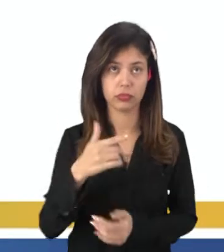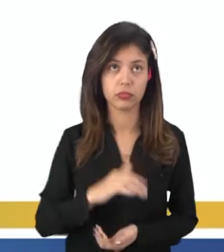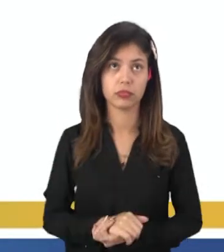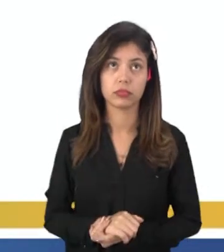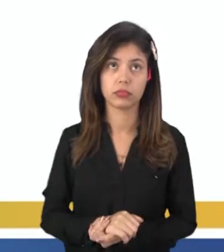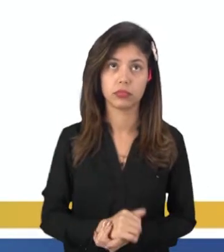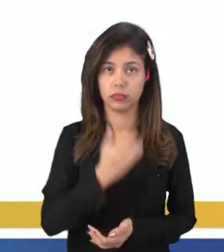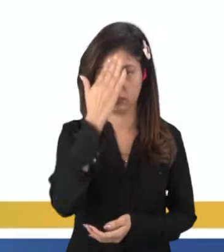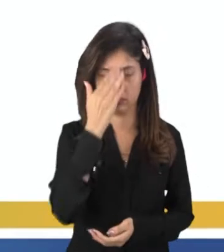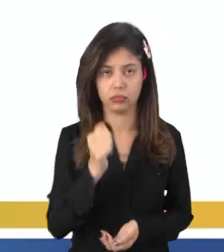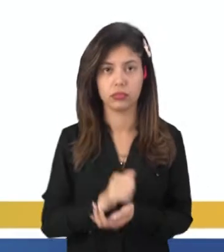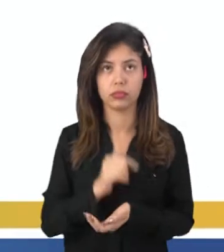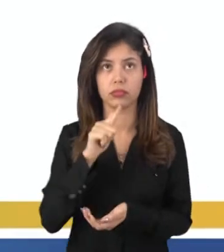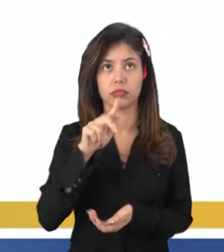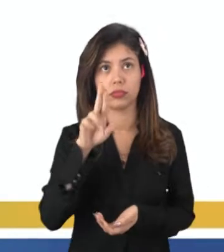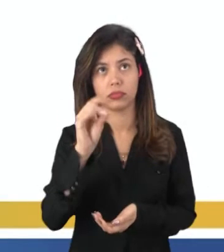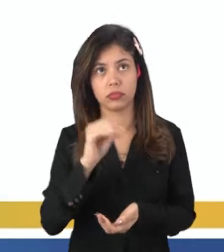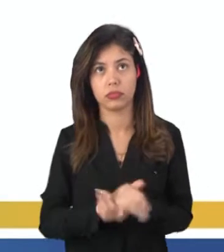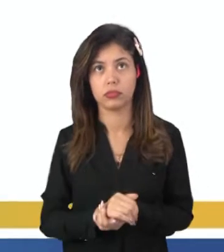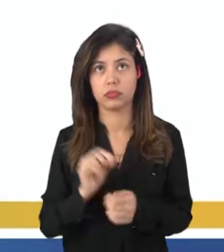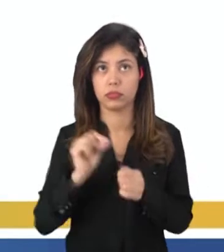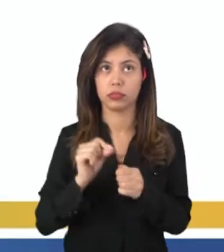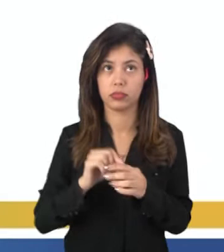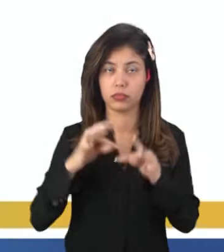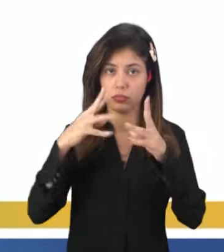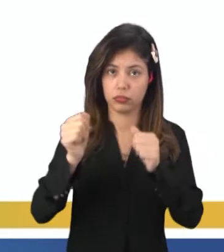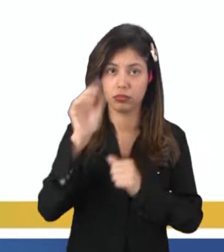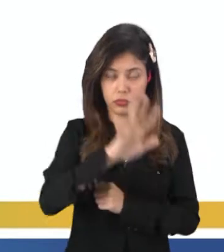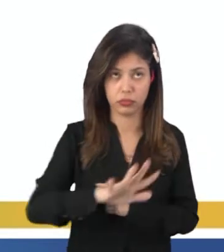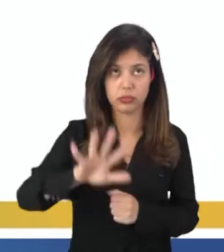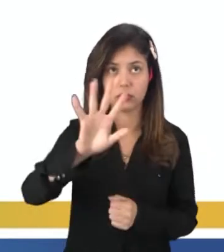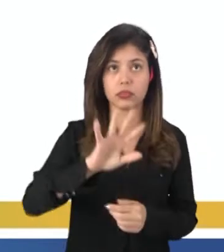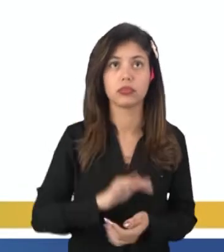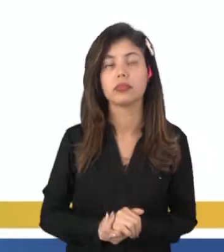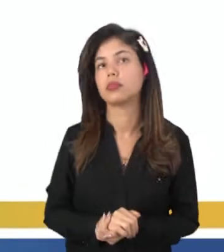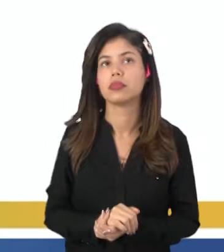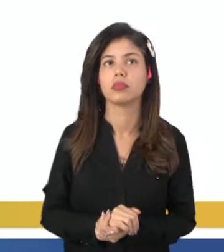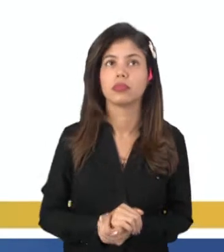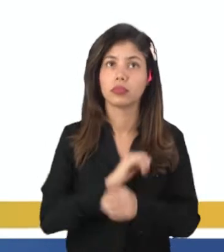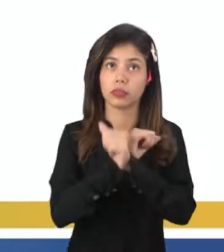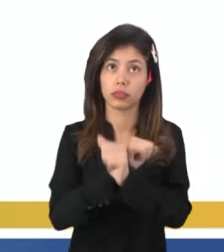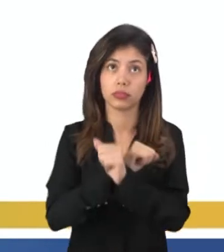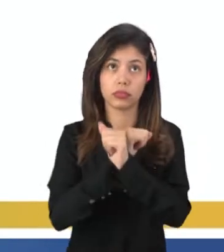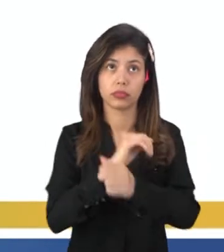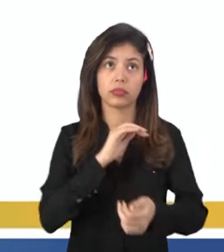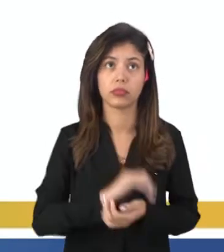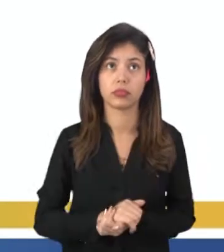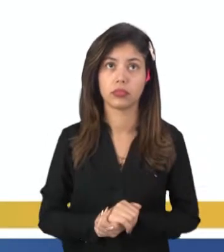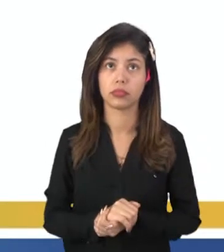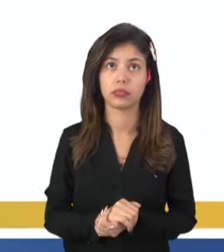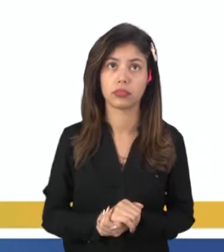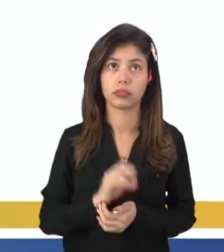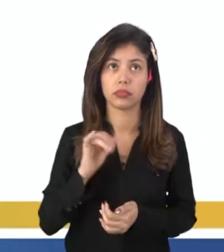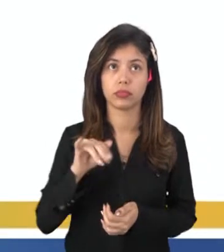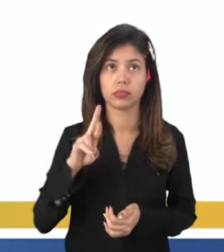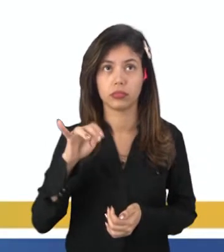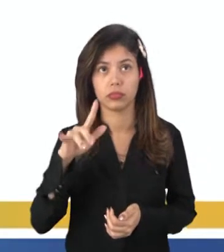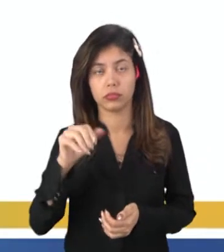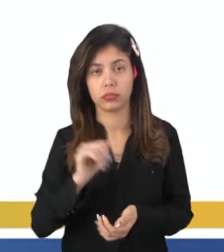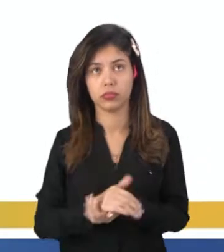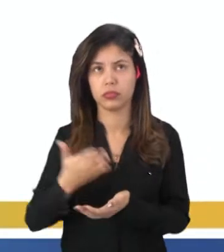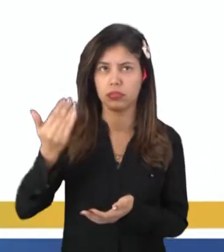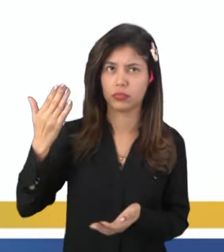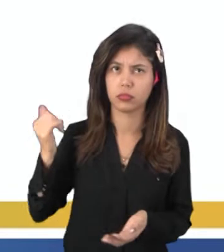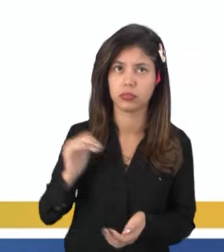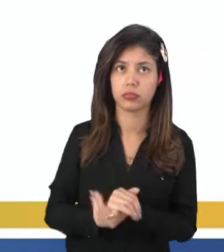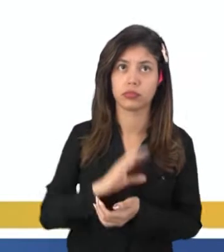Então, sabendo que o feudo ele era formado geralmente pelo senhor feudal, por escravos, que eram minoritários, né, à